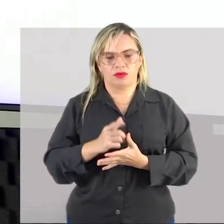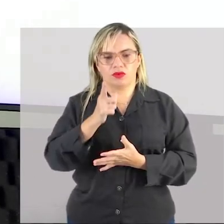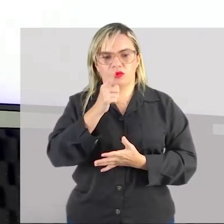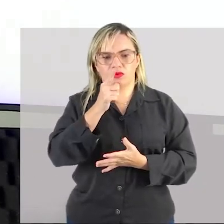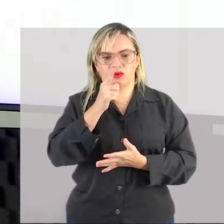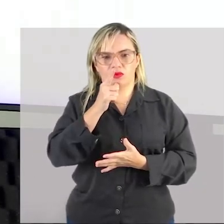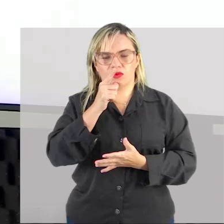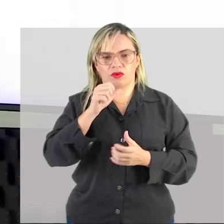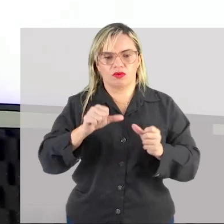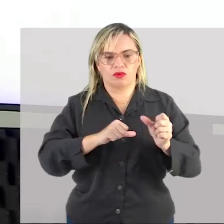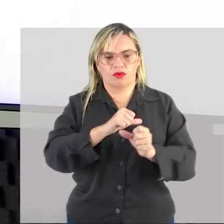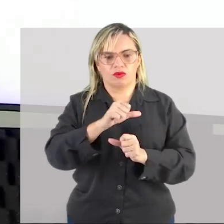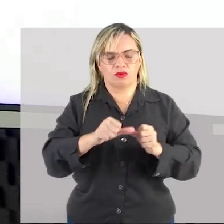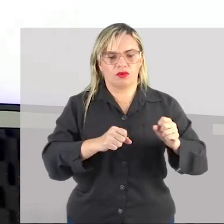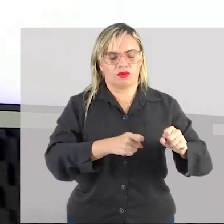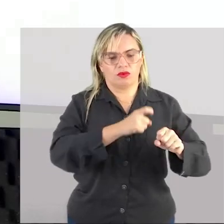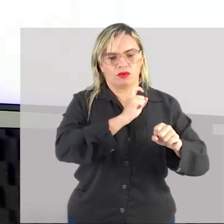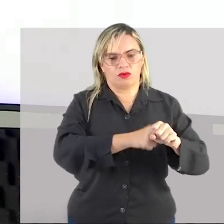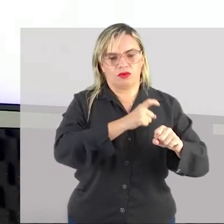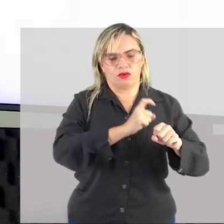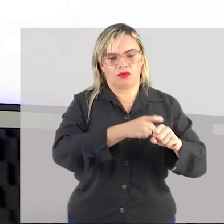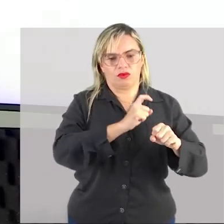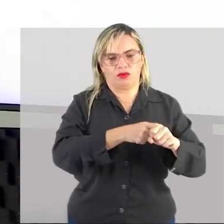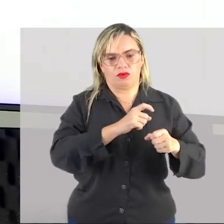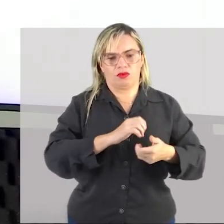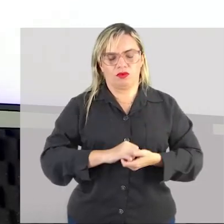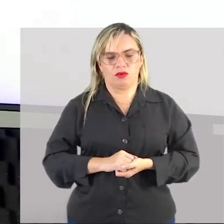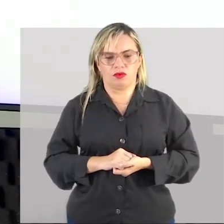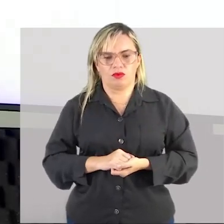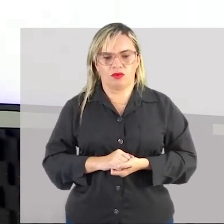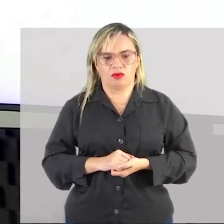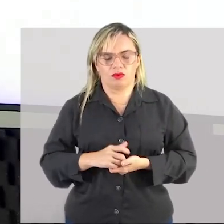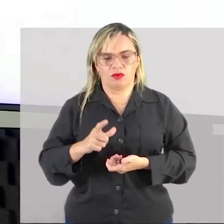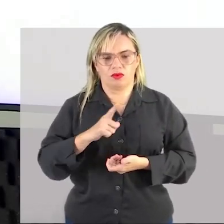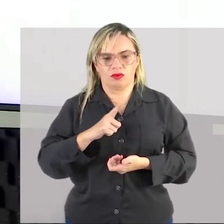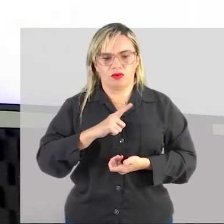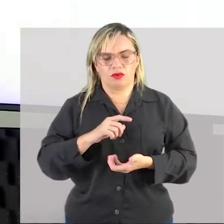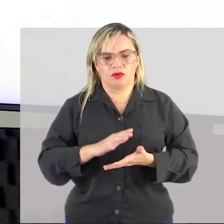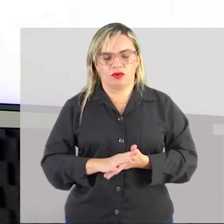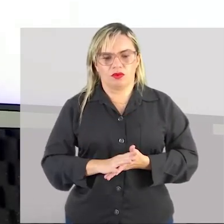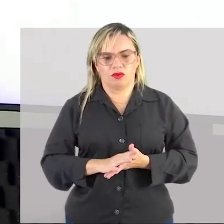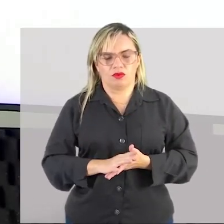Líquido para o sólido. Ah, meu filho, está vindo do líquido para o sólido, o que é que você tem?